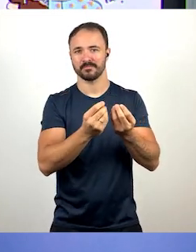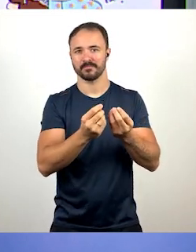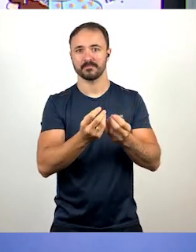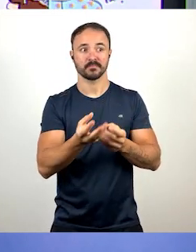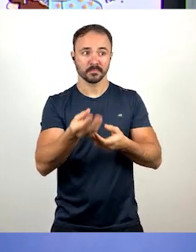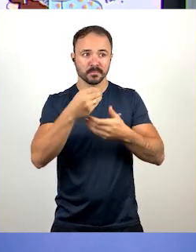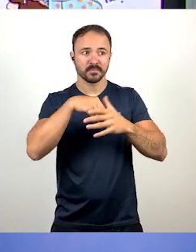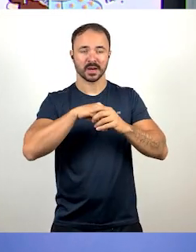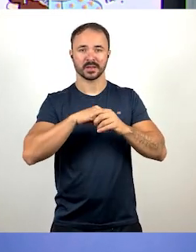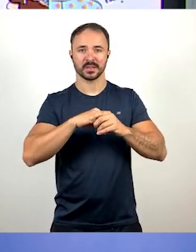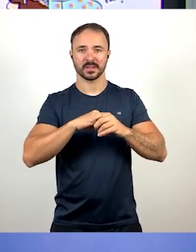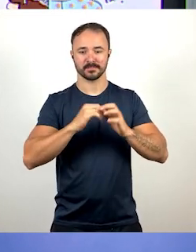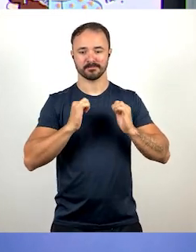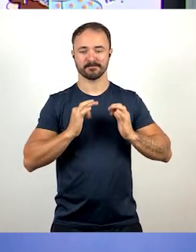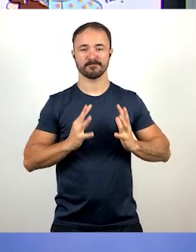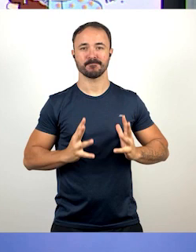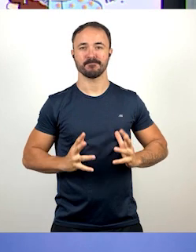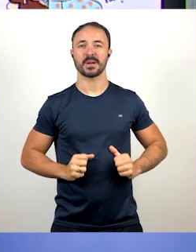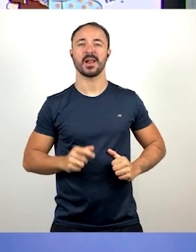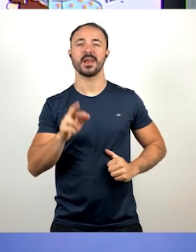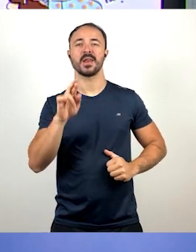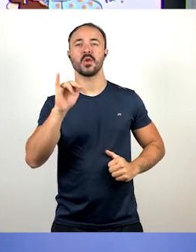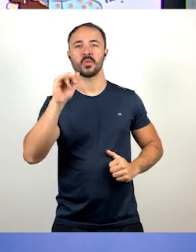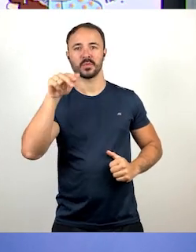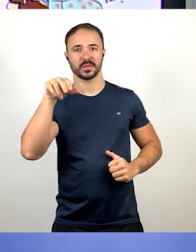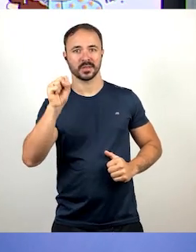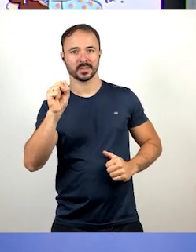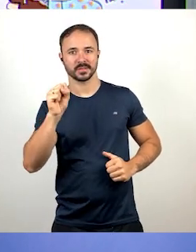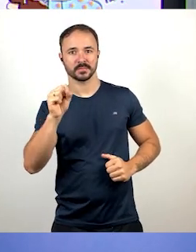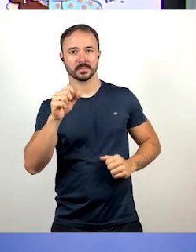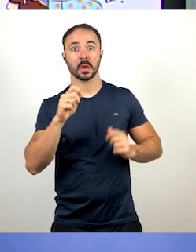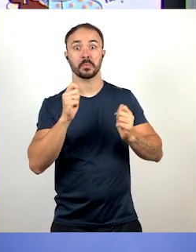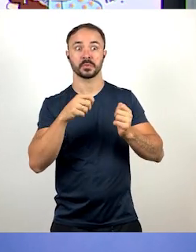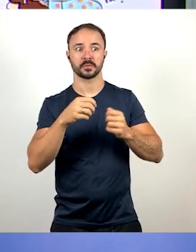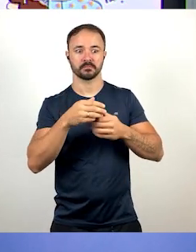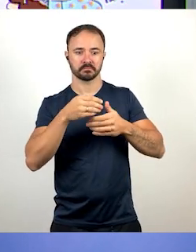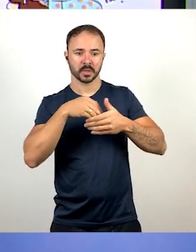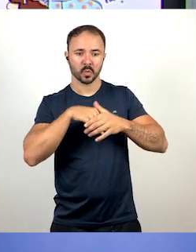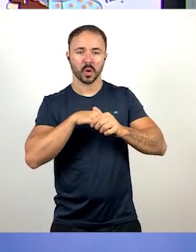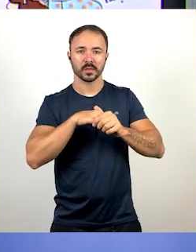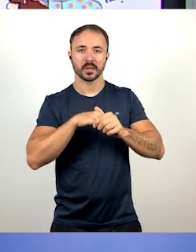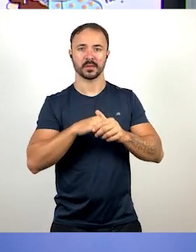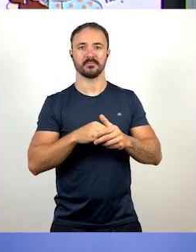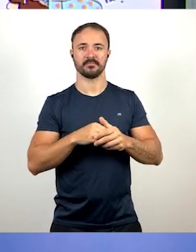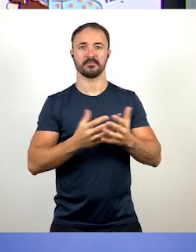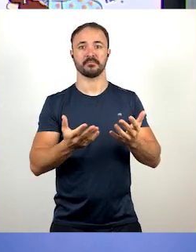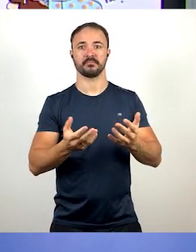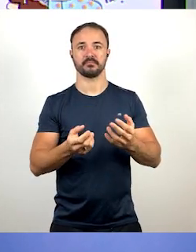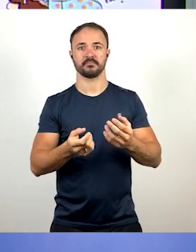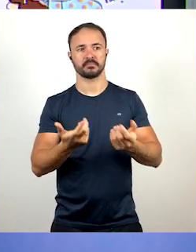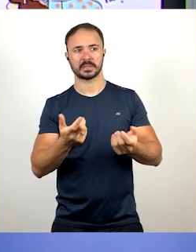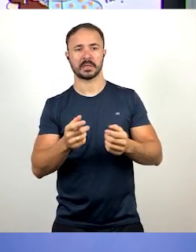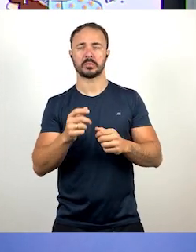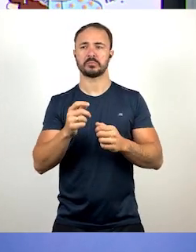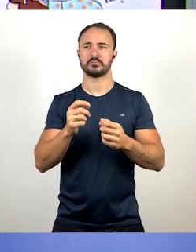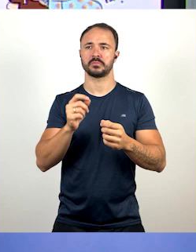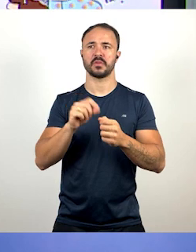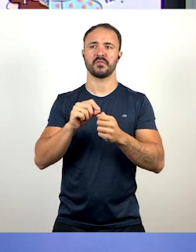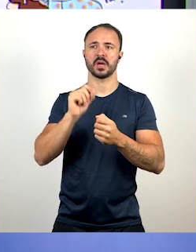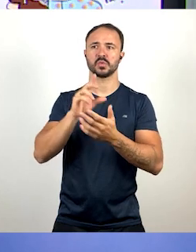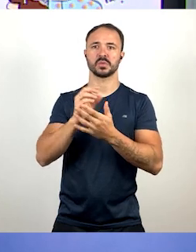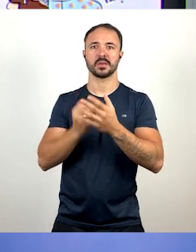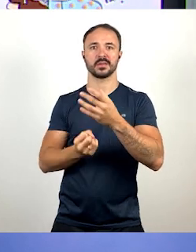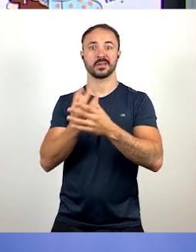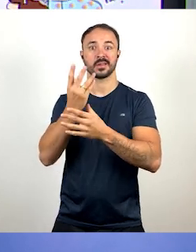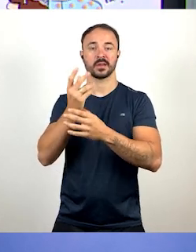pode ser que eles se acumulem nesse órgão, causando o que nós chamamos de